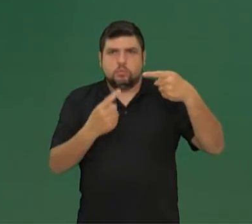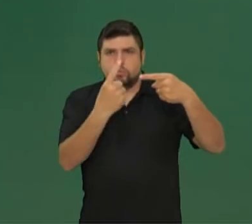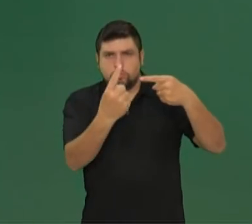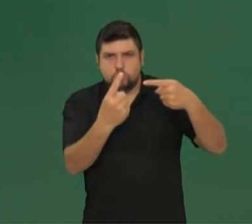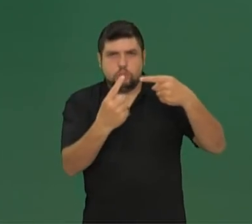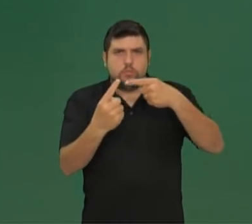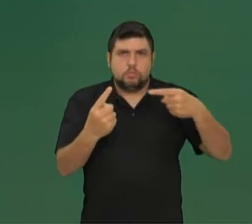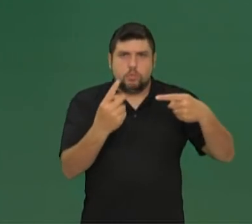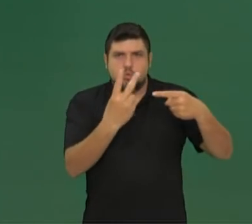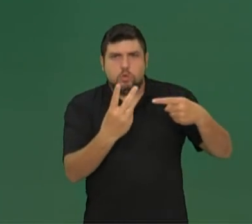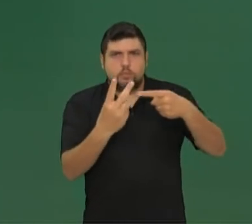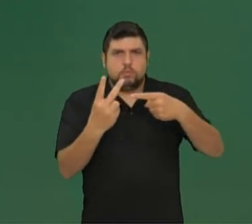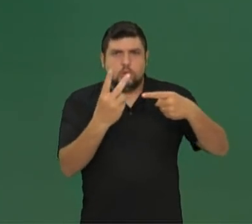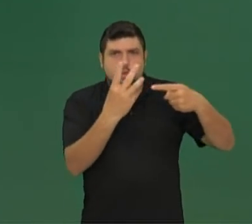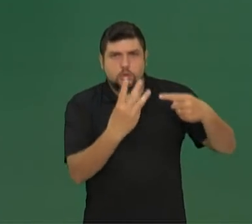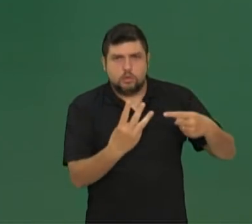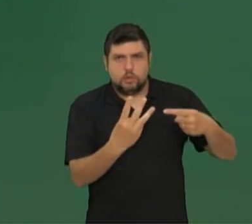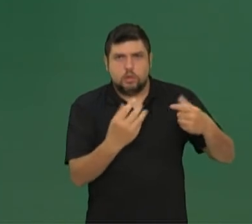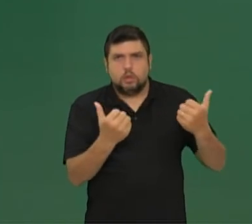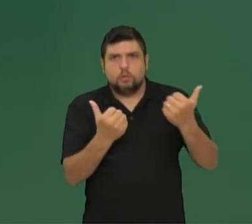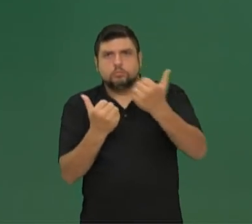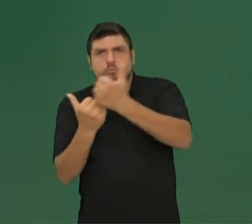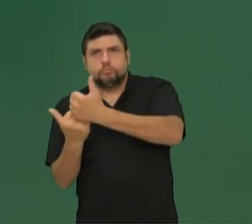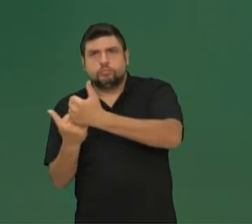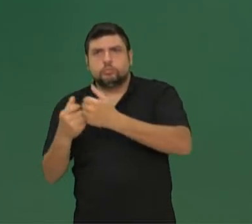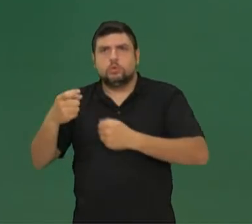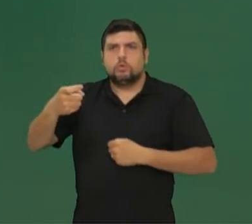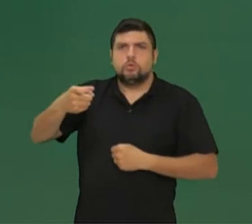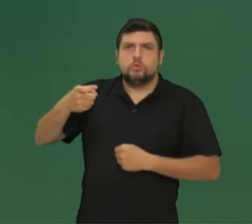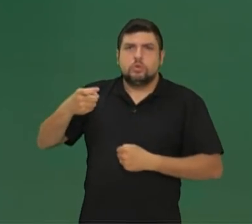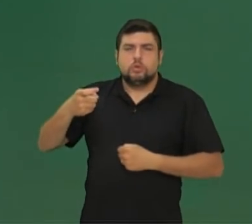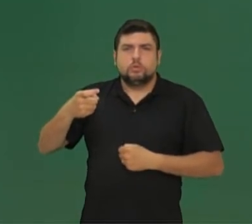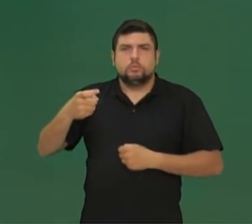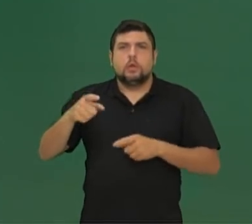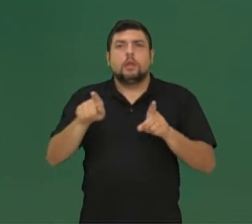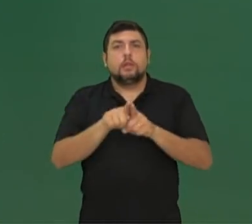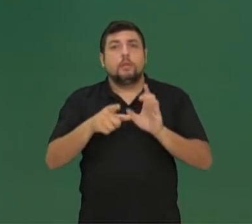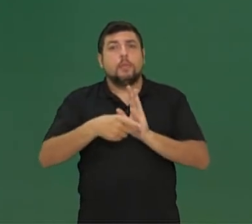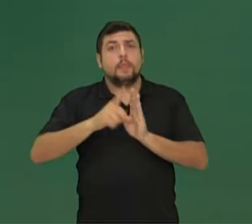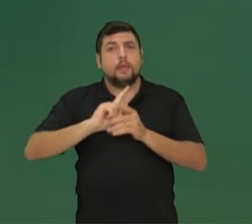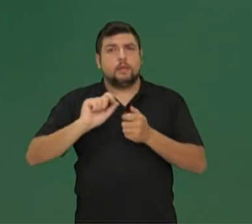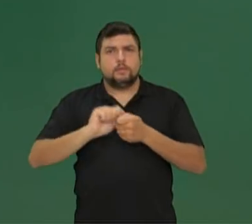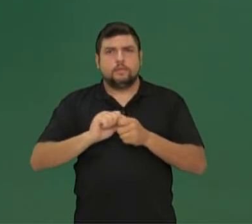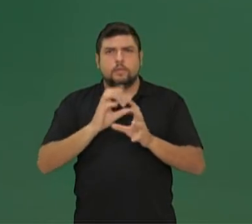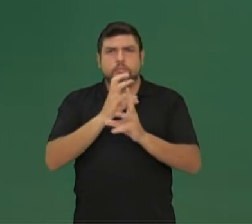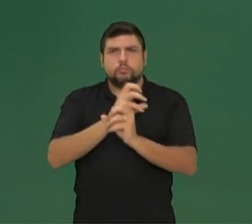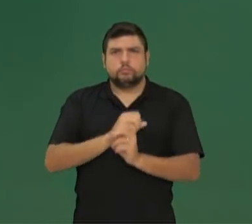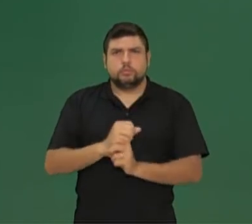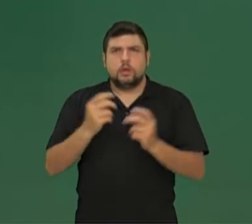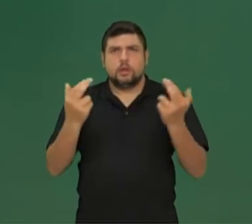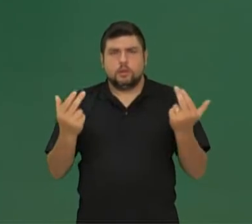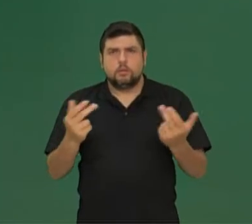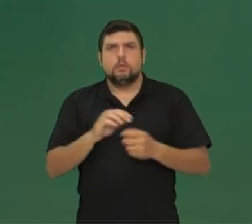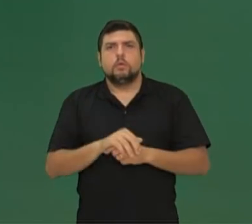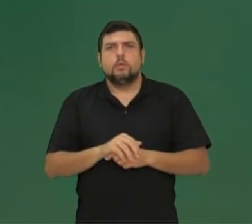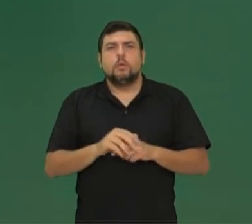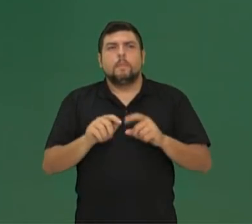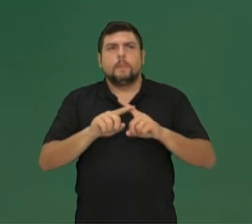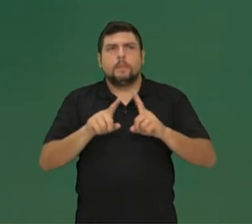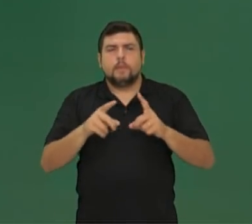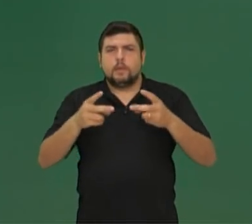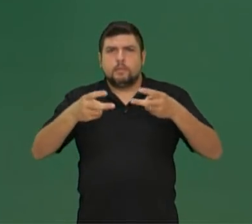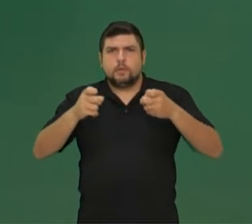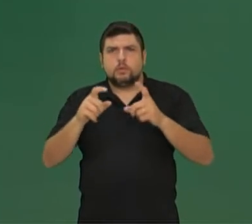no lugar do x e também o menos 3. Da mesma forma, só que percebam que o quê? O módulo